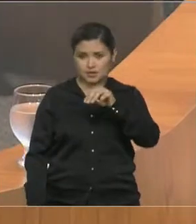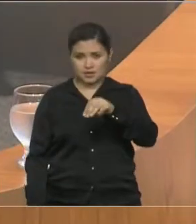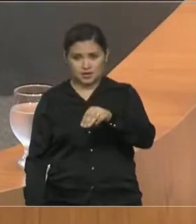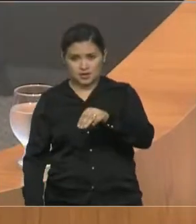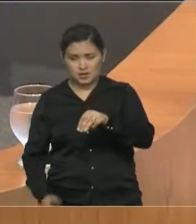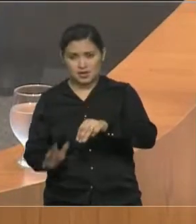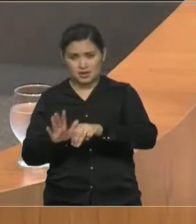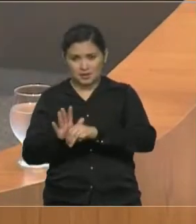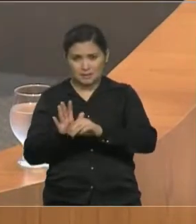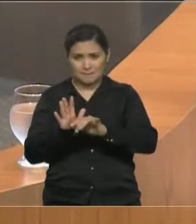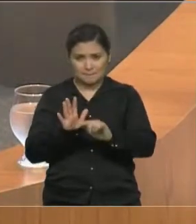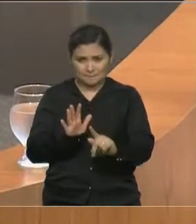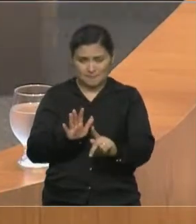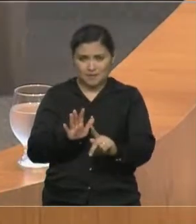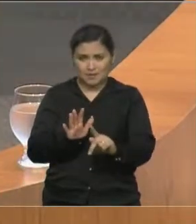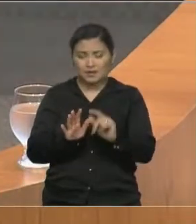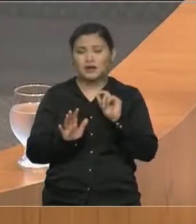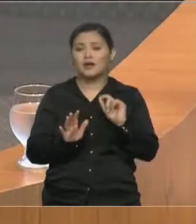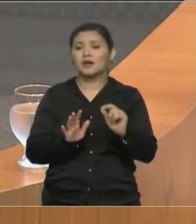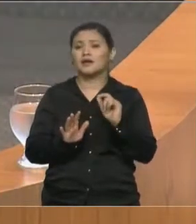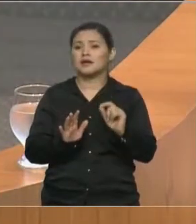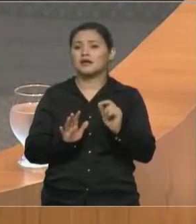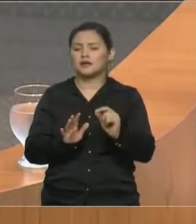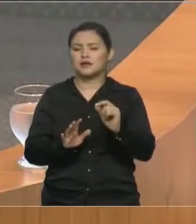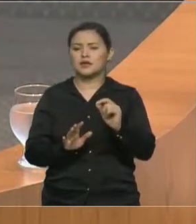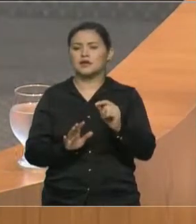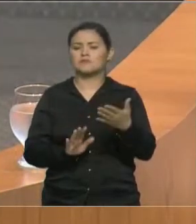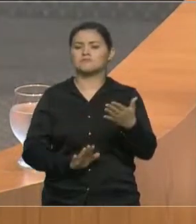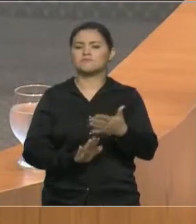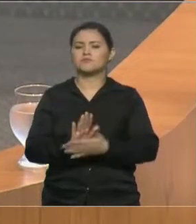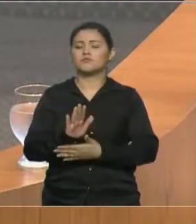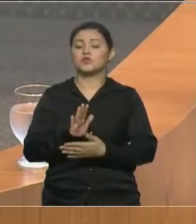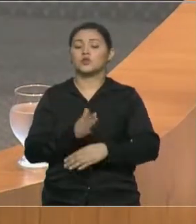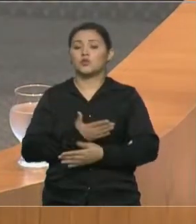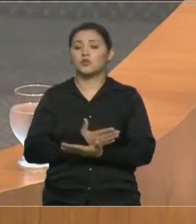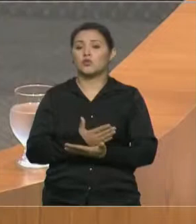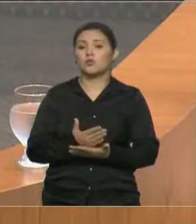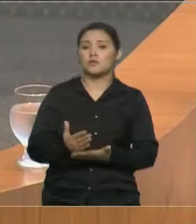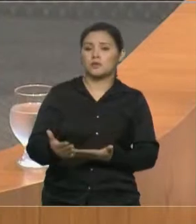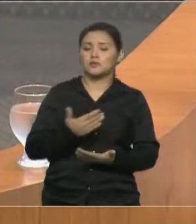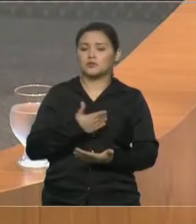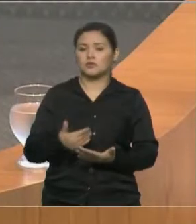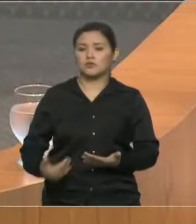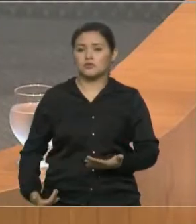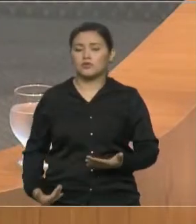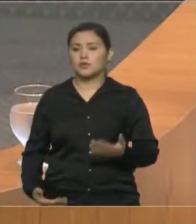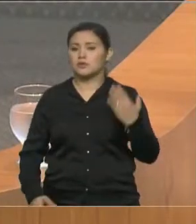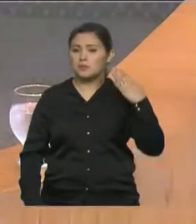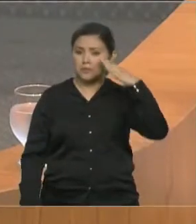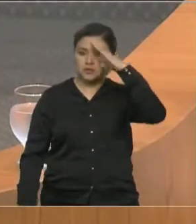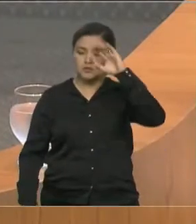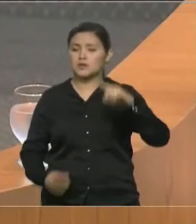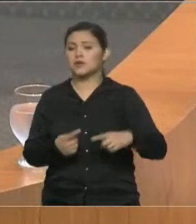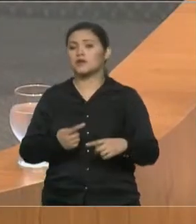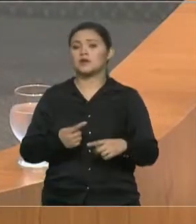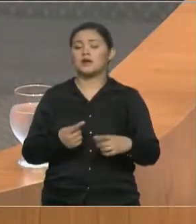editada no começo do governo Bolsonaro e que perdeu a validade agora porque o Congresso Nacional,